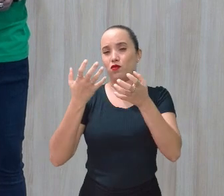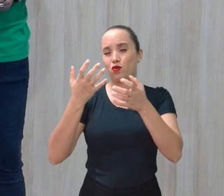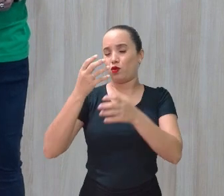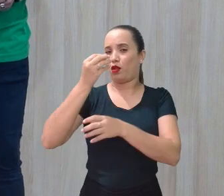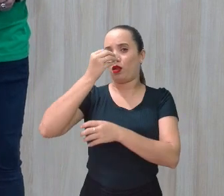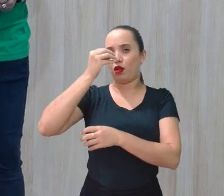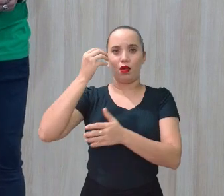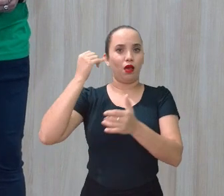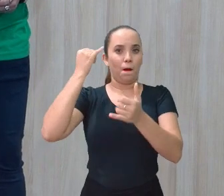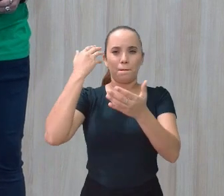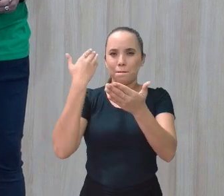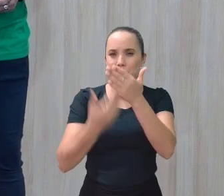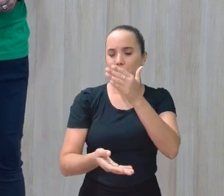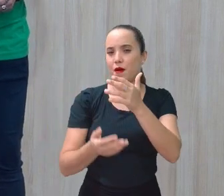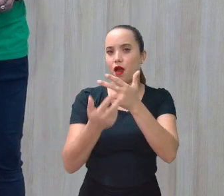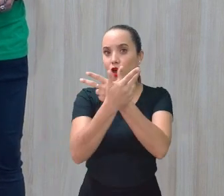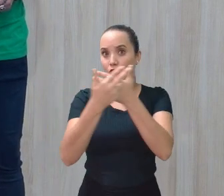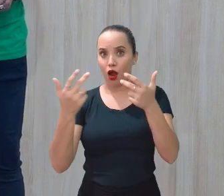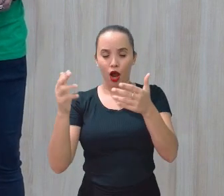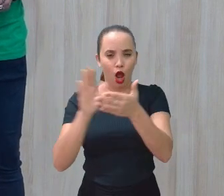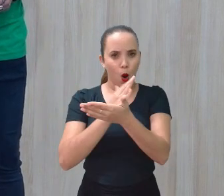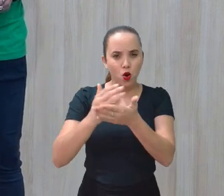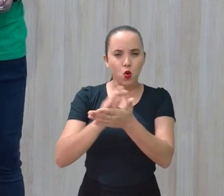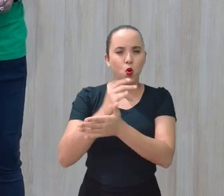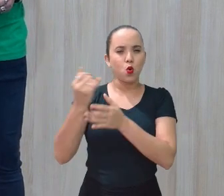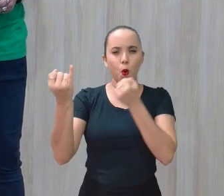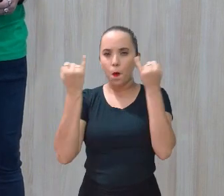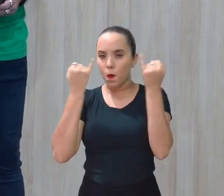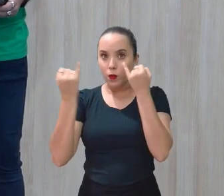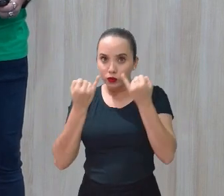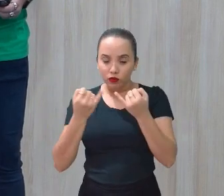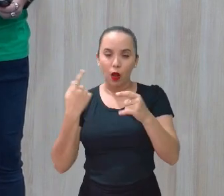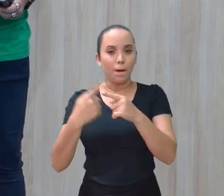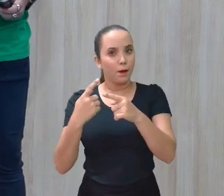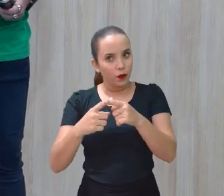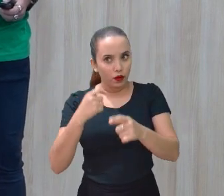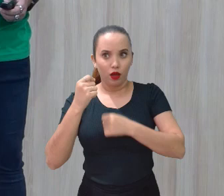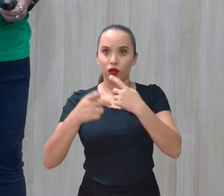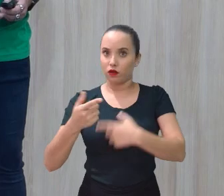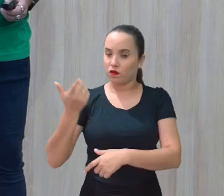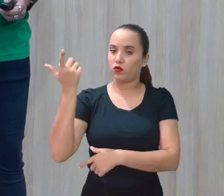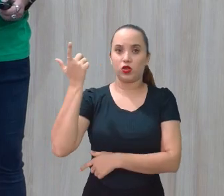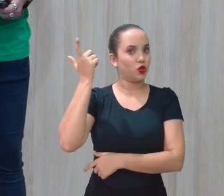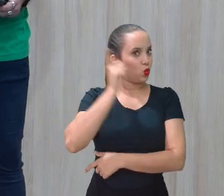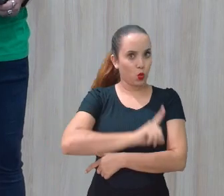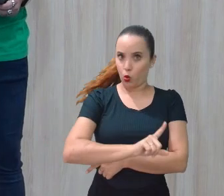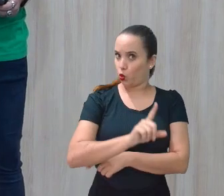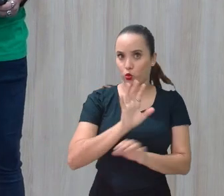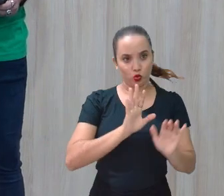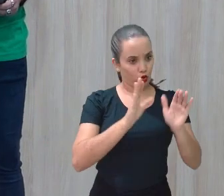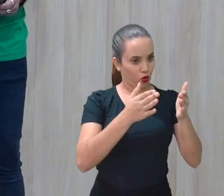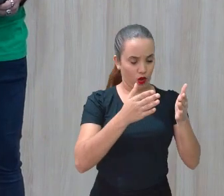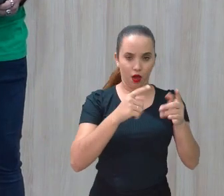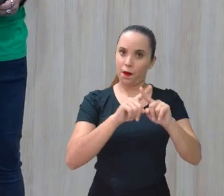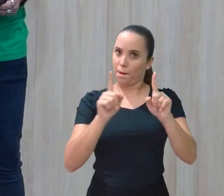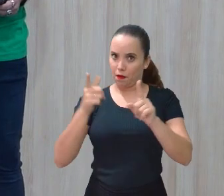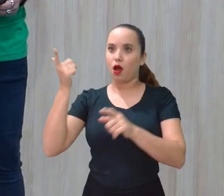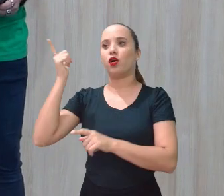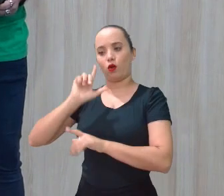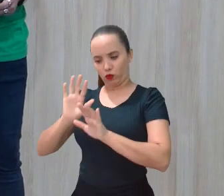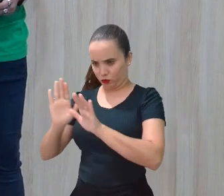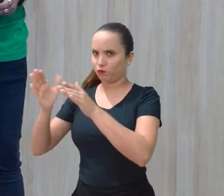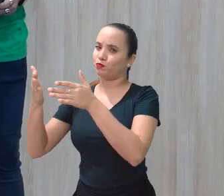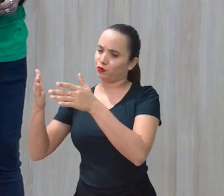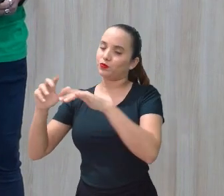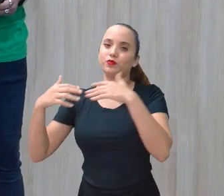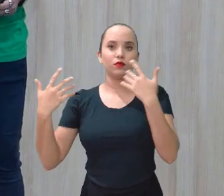perceba alguns detalhes, né? Ou seja, quando é que resolve para uma, quando é que não dá certo para outra, né? Ou seja, as imagens que aparecem aí